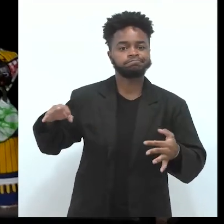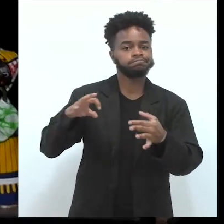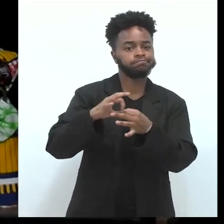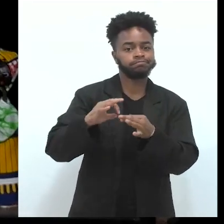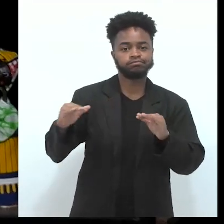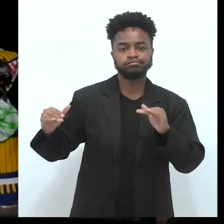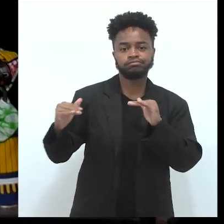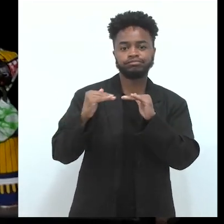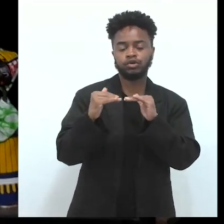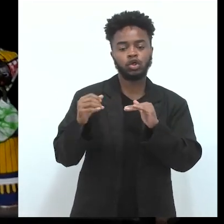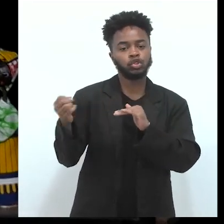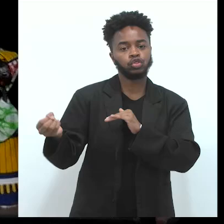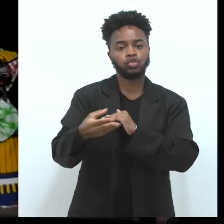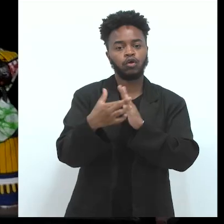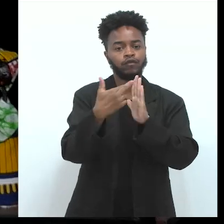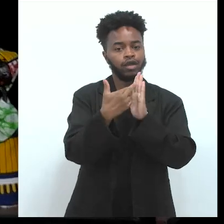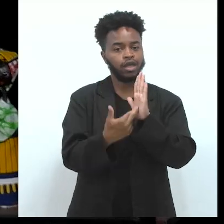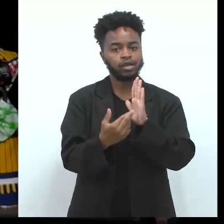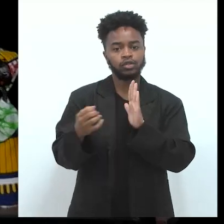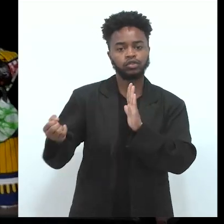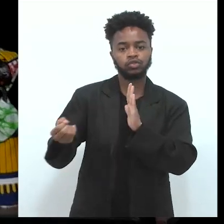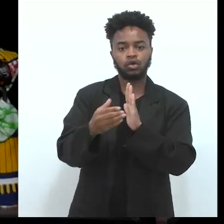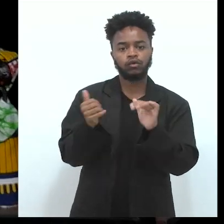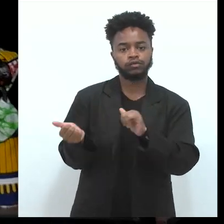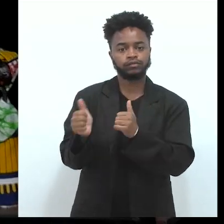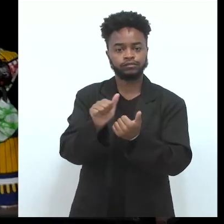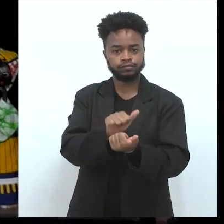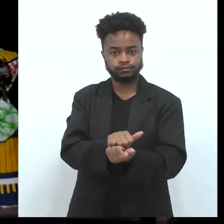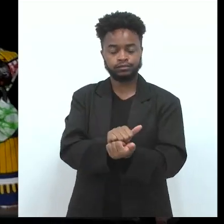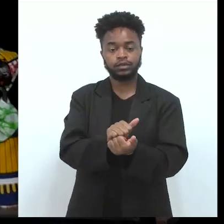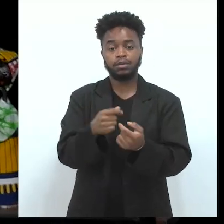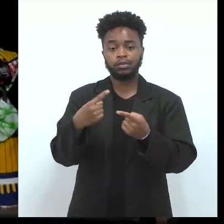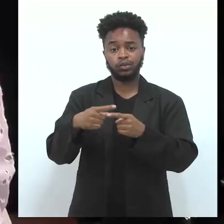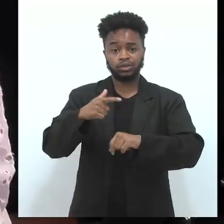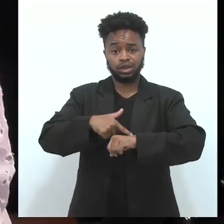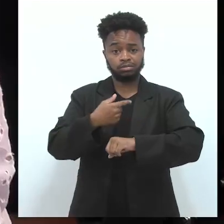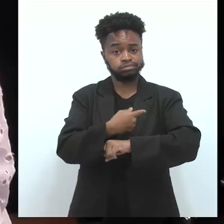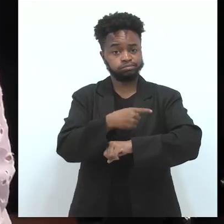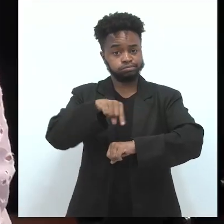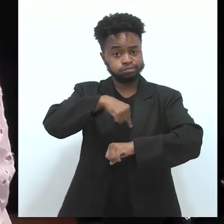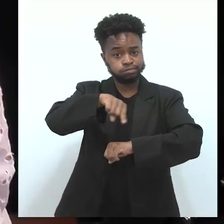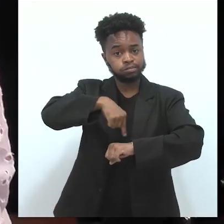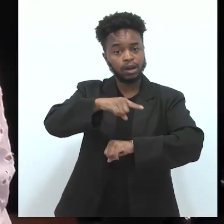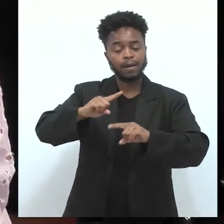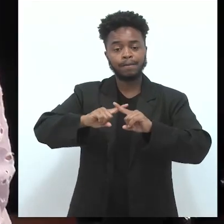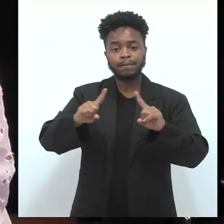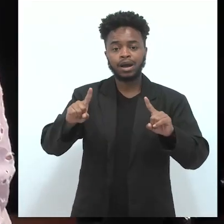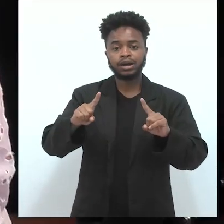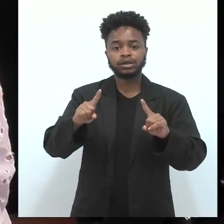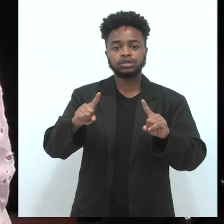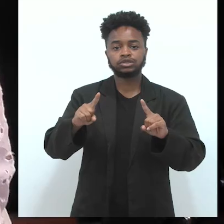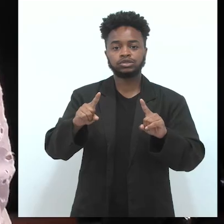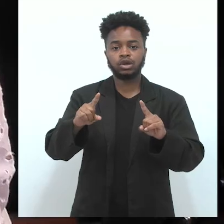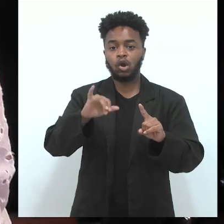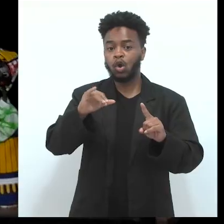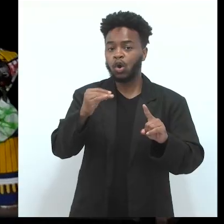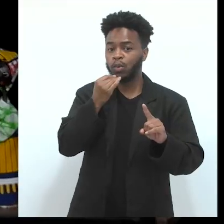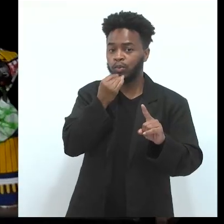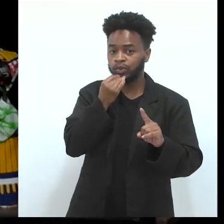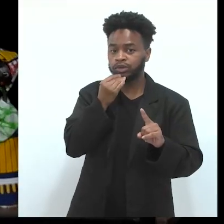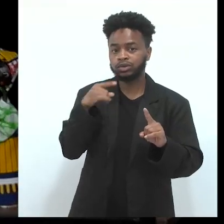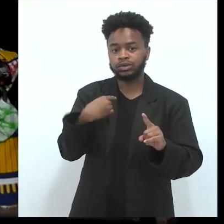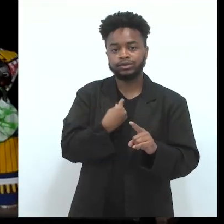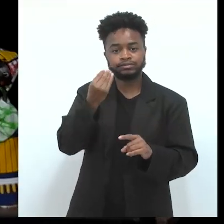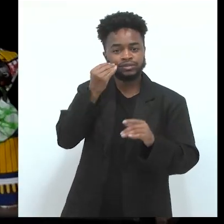mais alinhados com esses novos protocolos, com essas novas adaptações. O tempo está passando e cada vez mais a janela